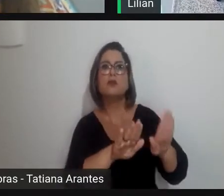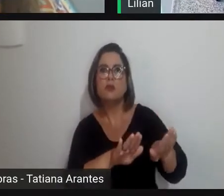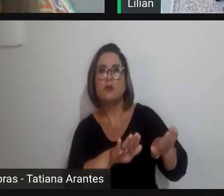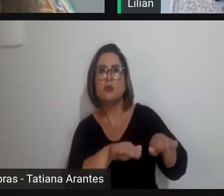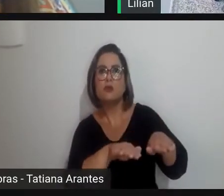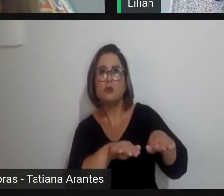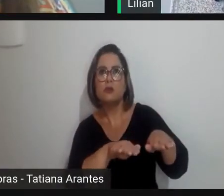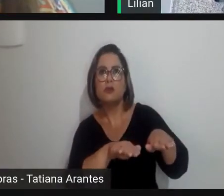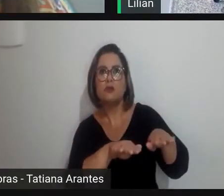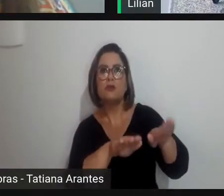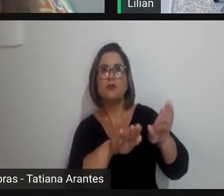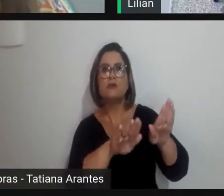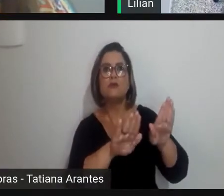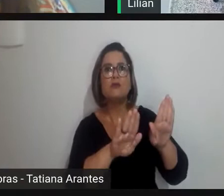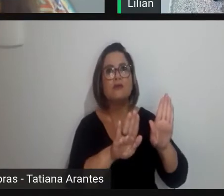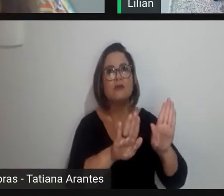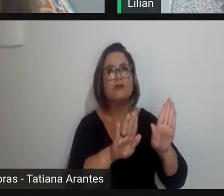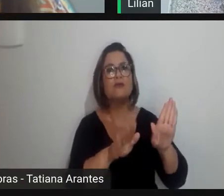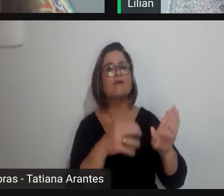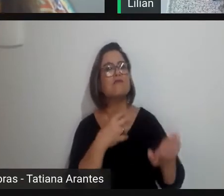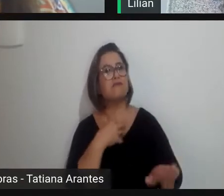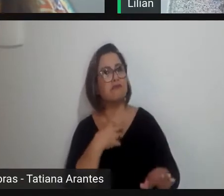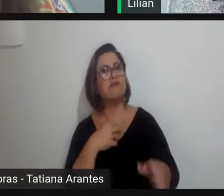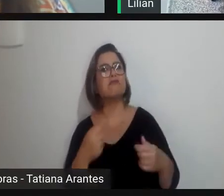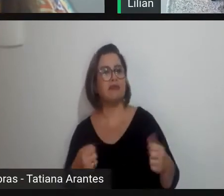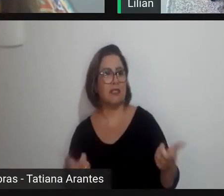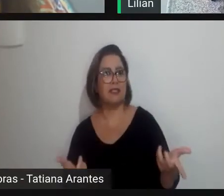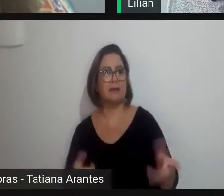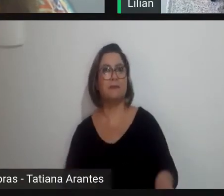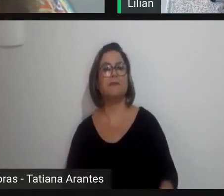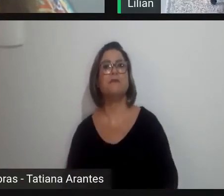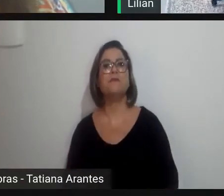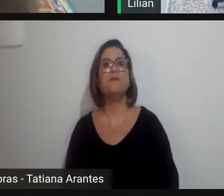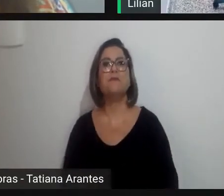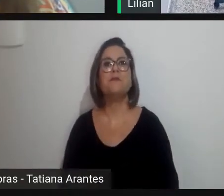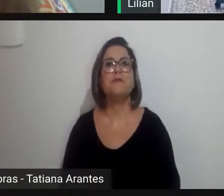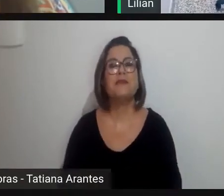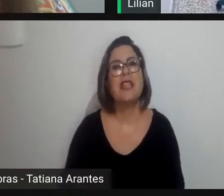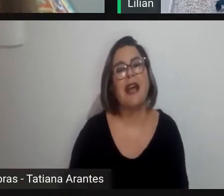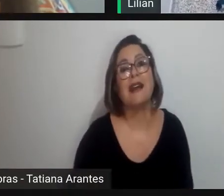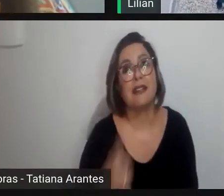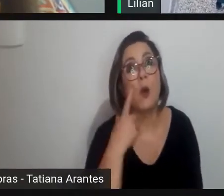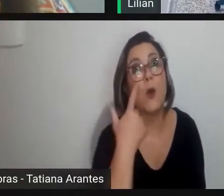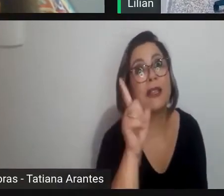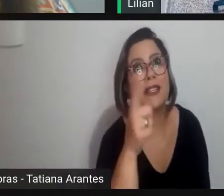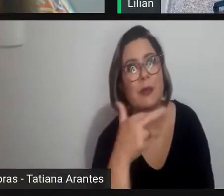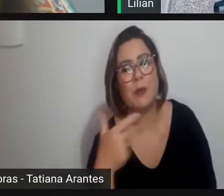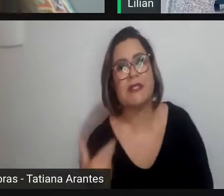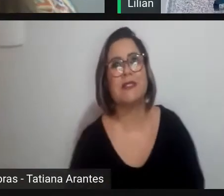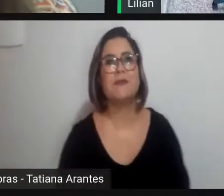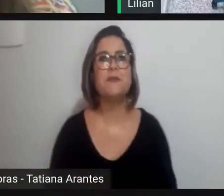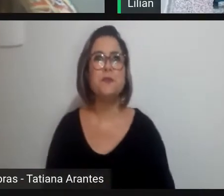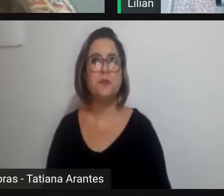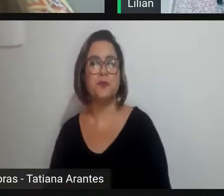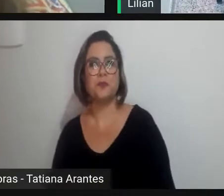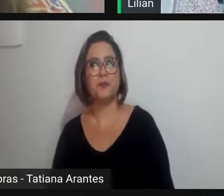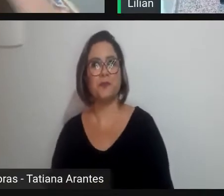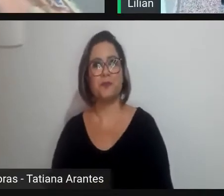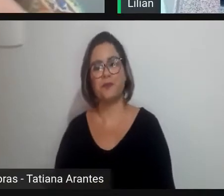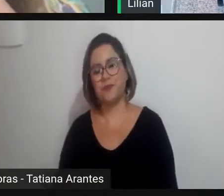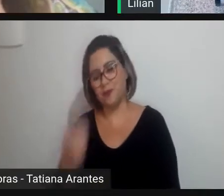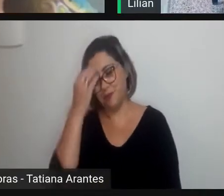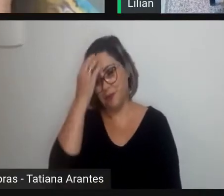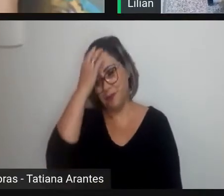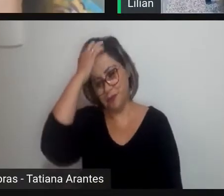Vamos ver aqui para ficar mais prático. Um detalhe. Né? Quando eu compro